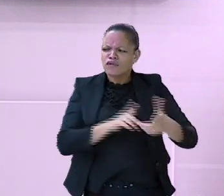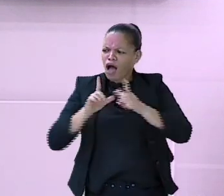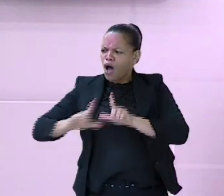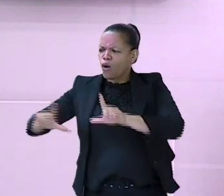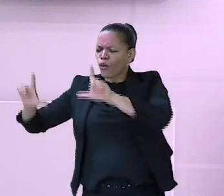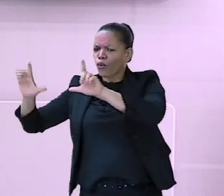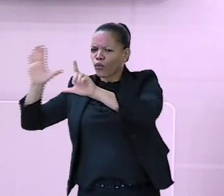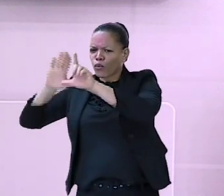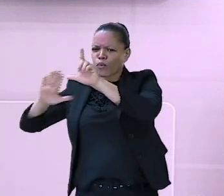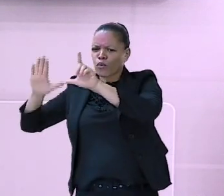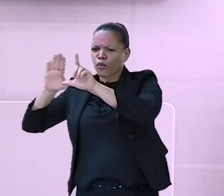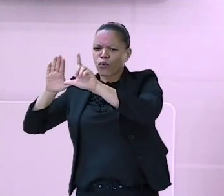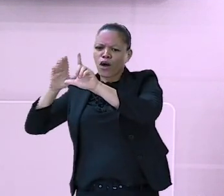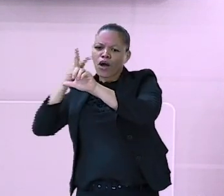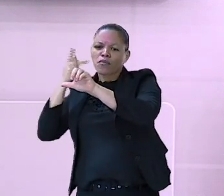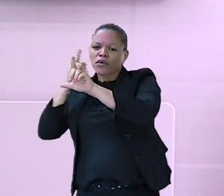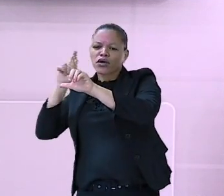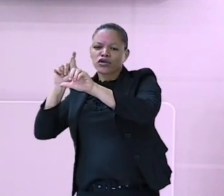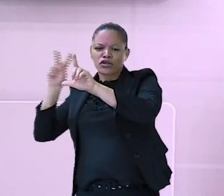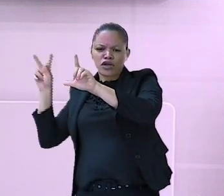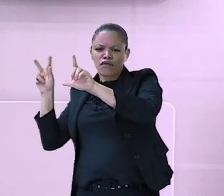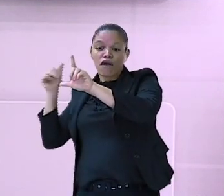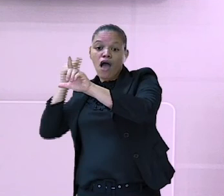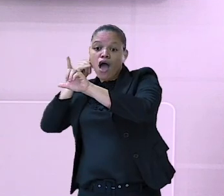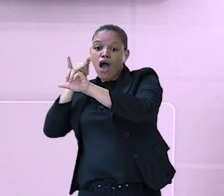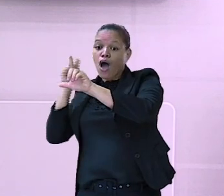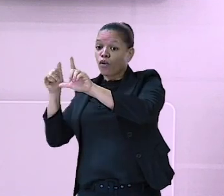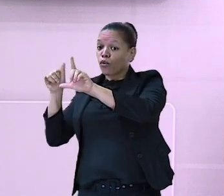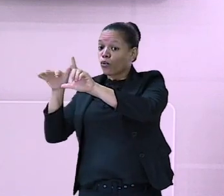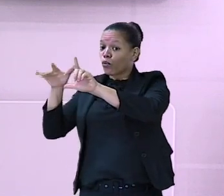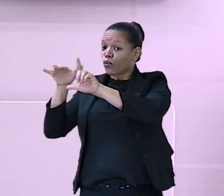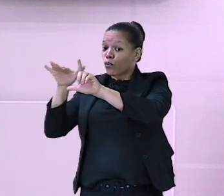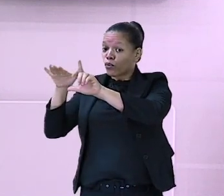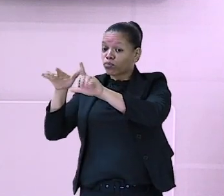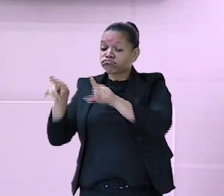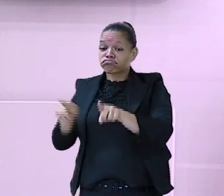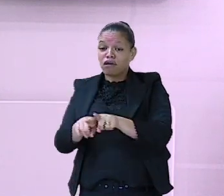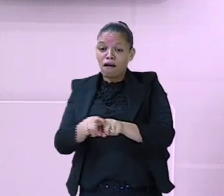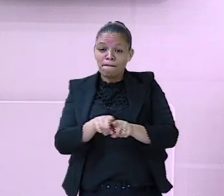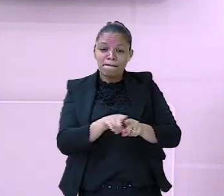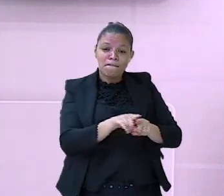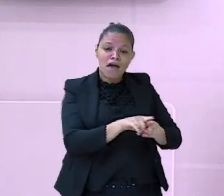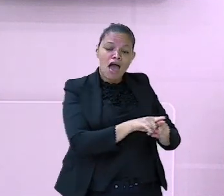seu celular na imagem que aparece no canto da tela. Acesse